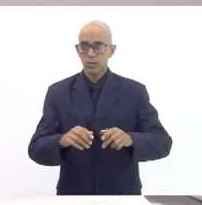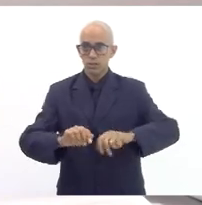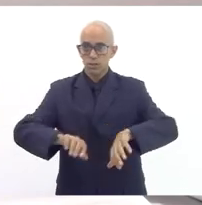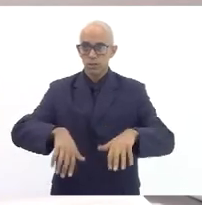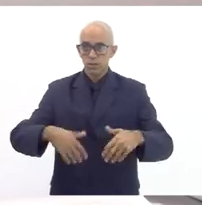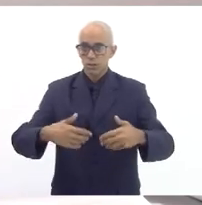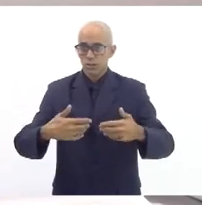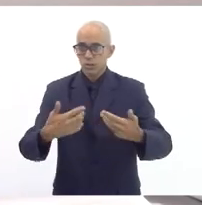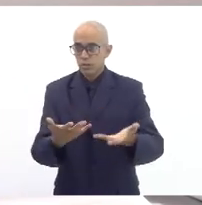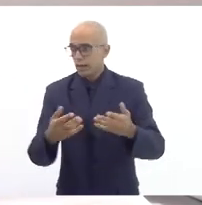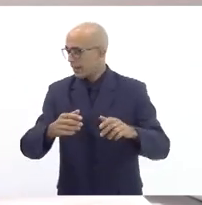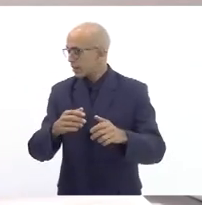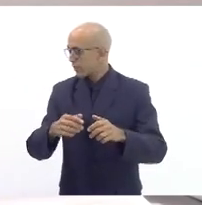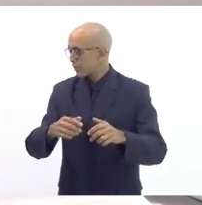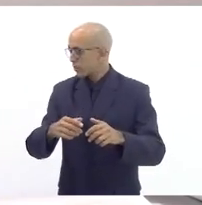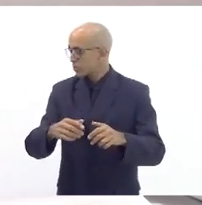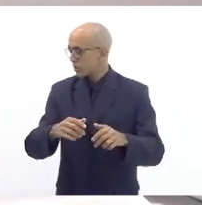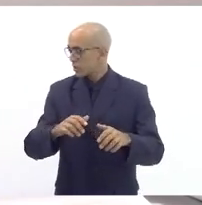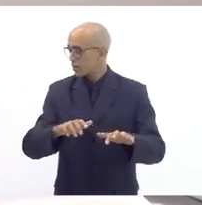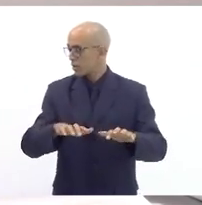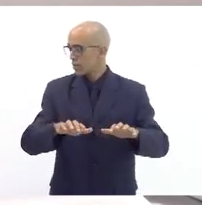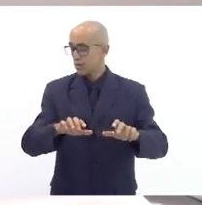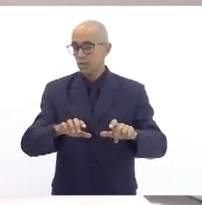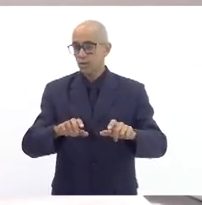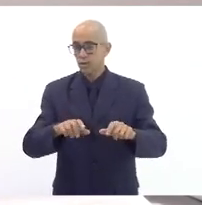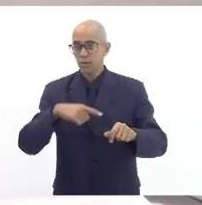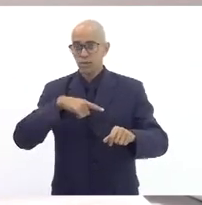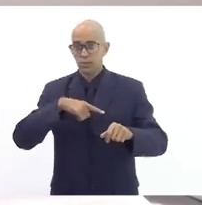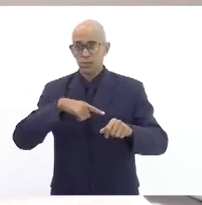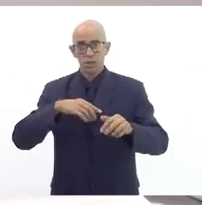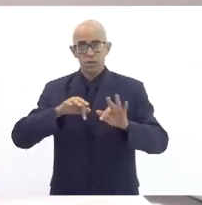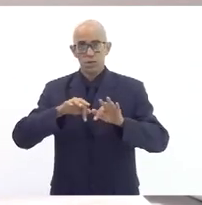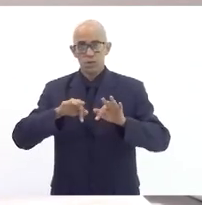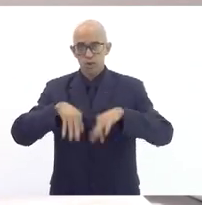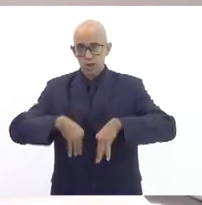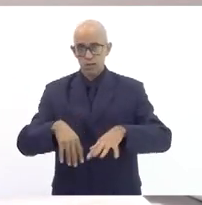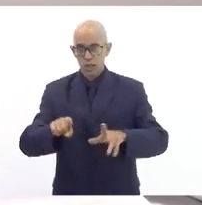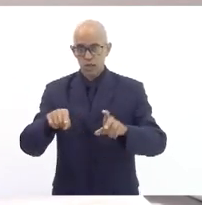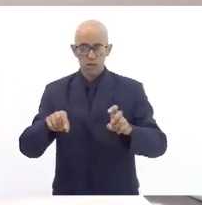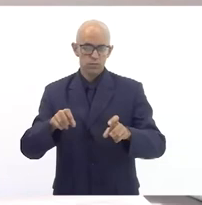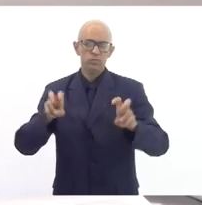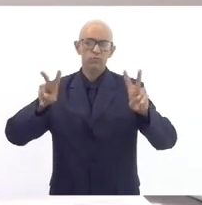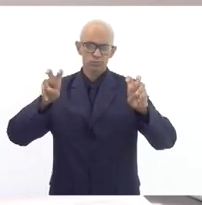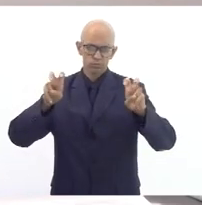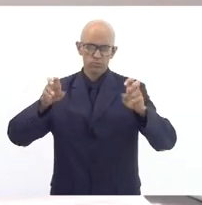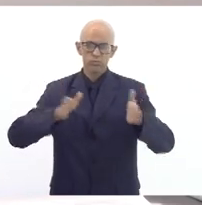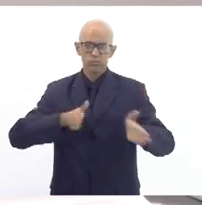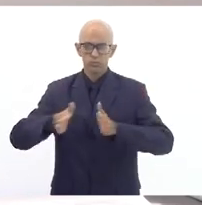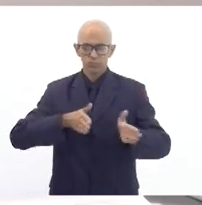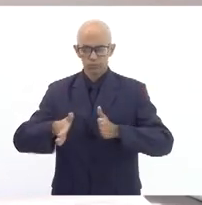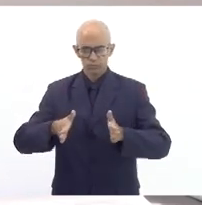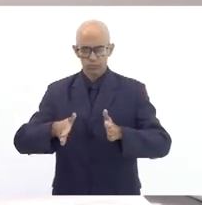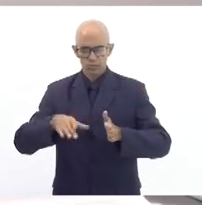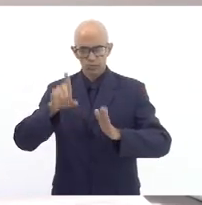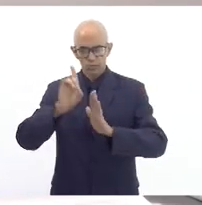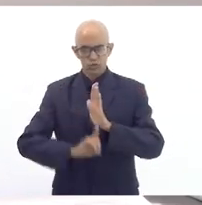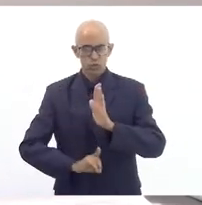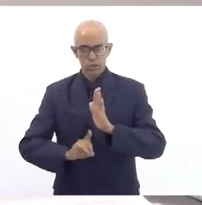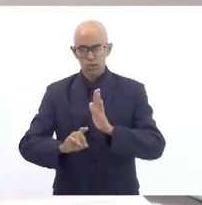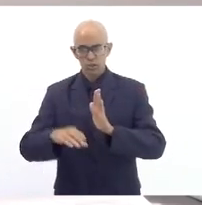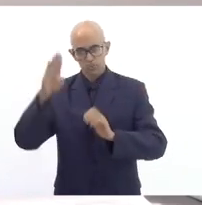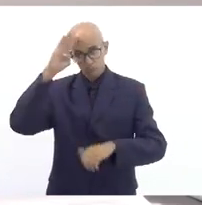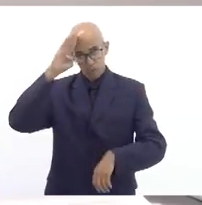não se esgotou essa questão do tema. Tem muita coisa ainda para se discutir em relação à questão da acessibilidade, que é o direito principalmente